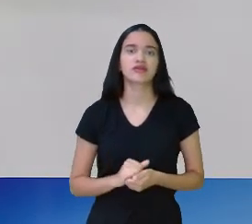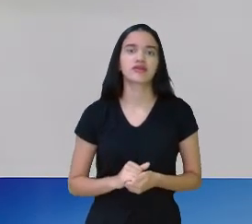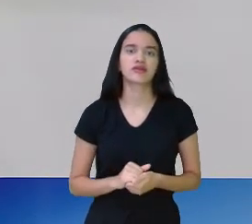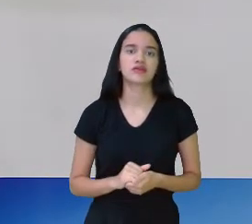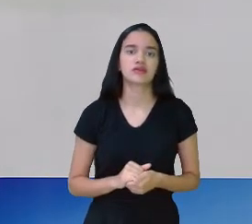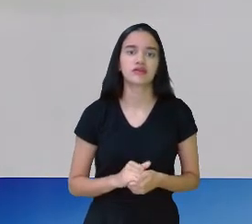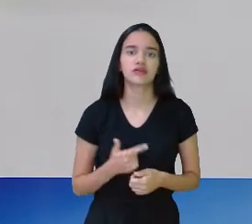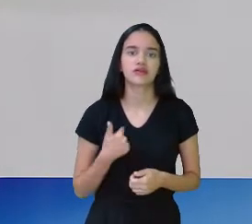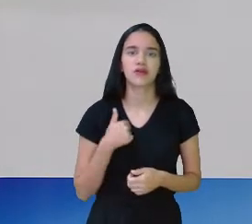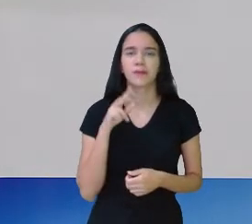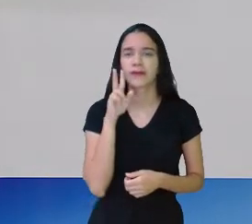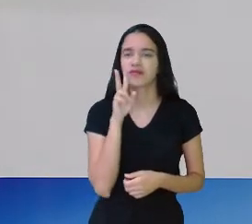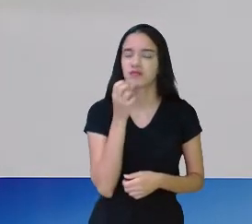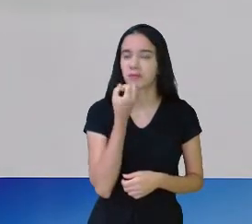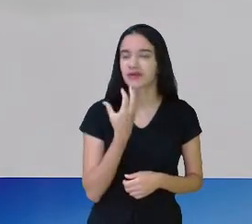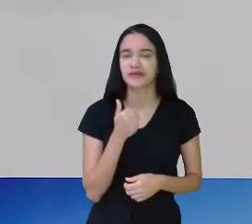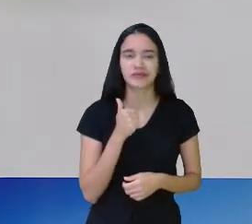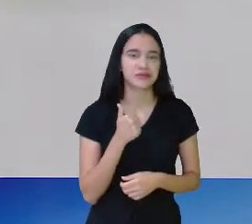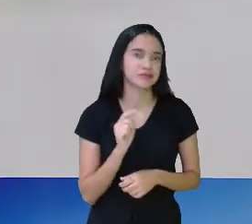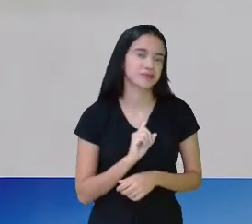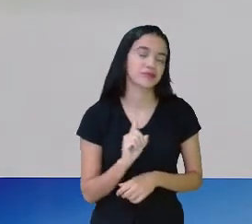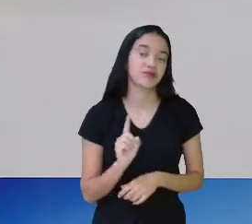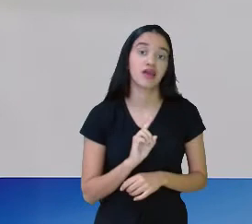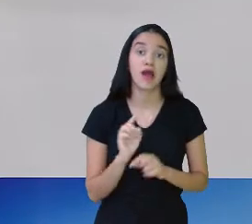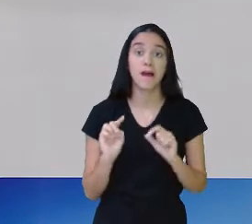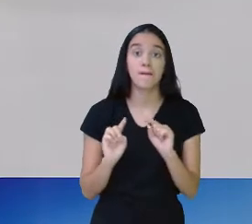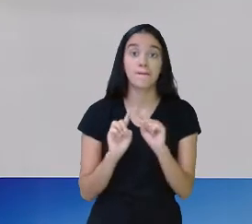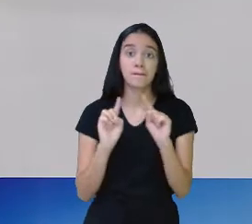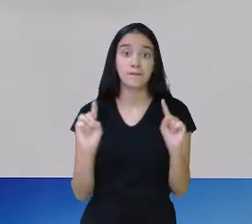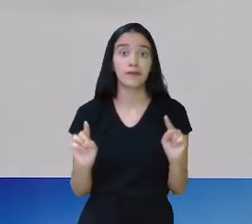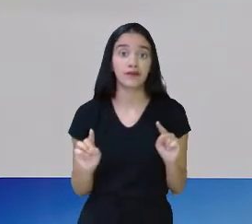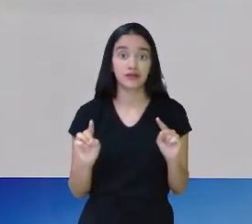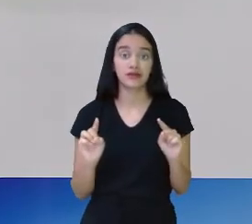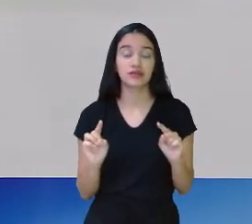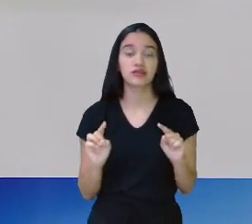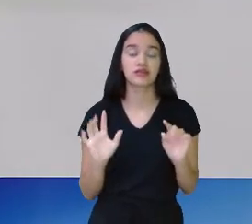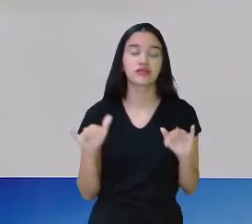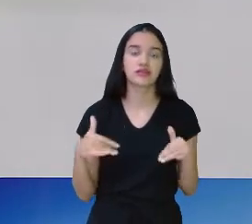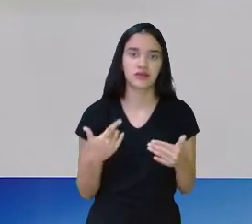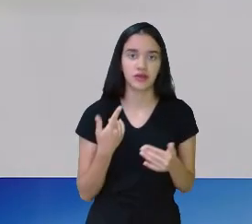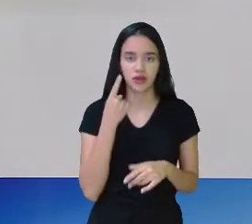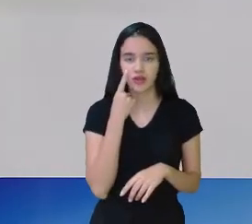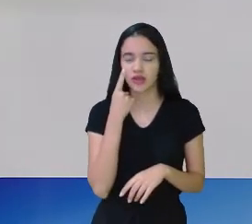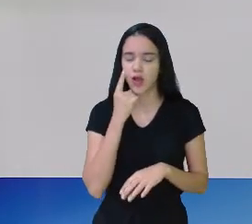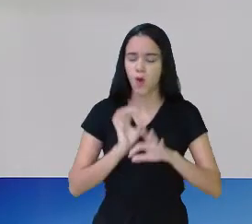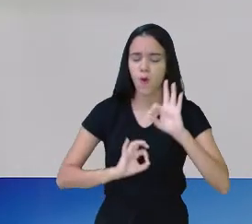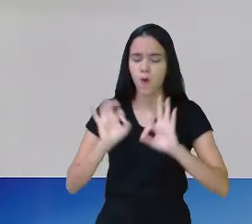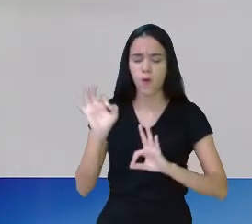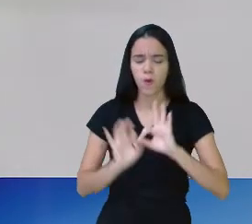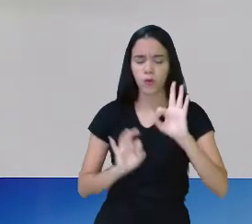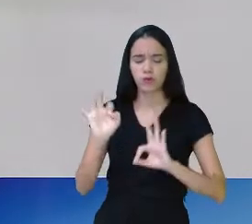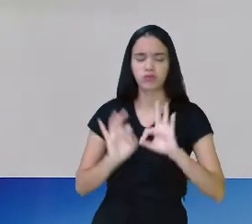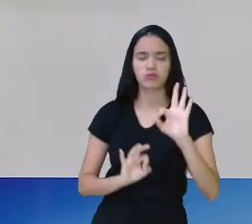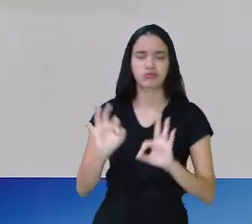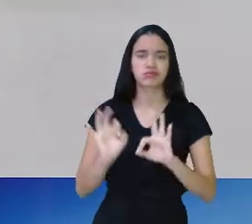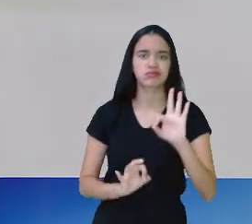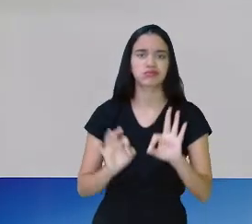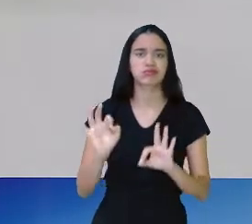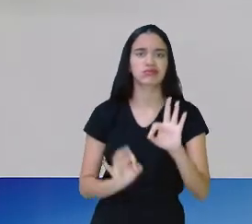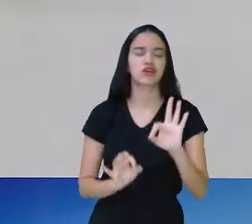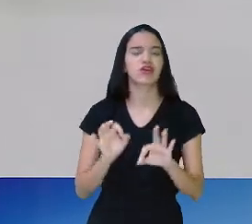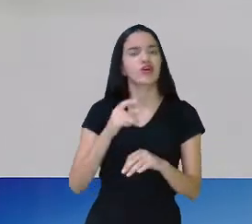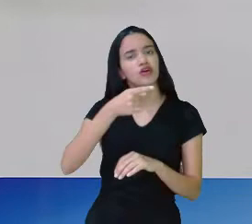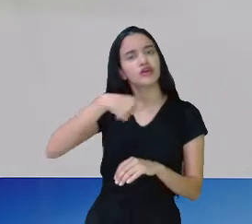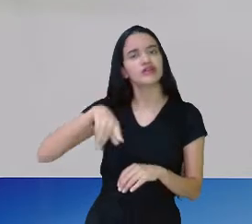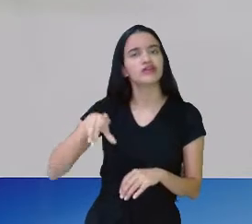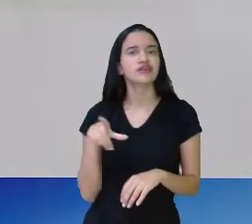Não vai dar para ver muito bem. Mas deixa eu dar uma ajeitada aqui para